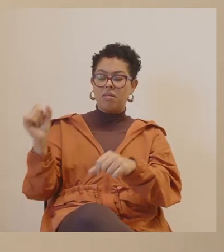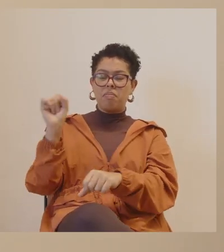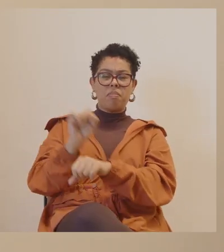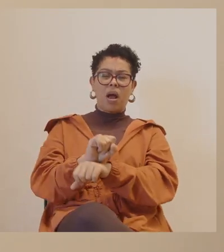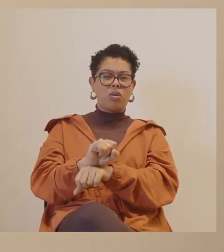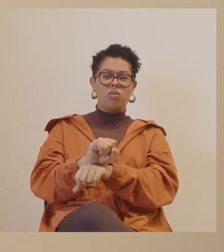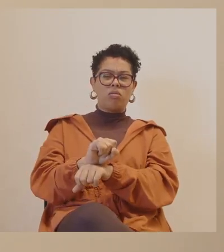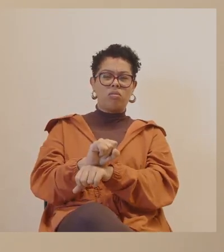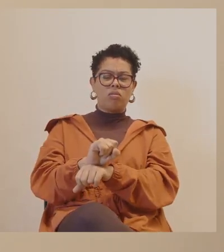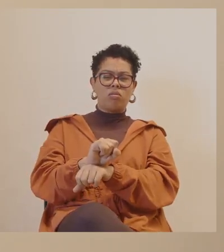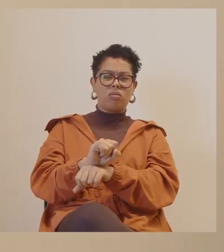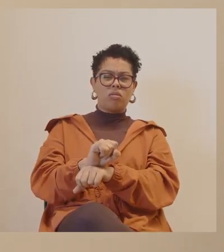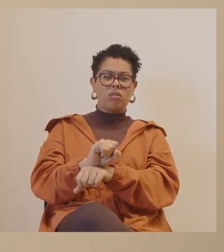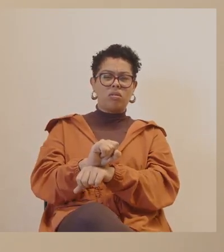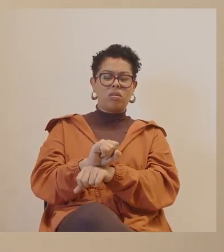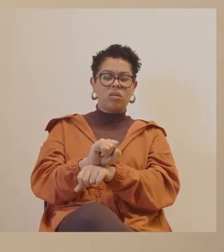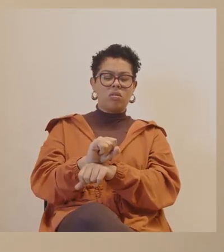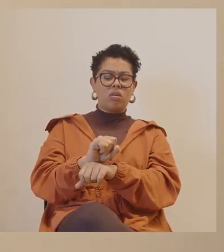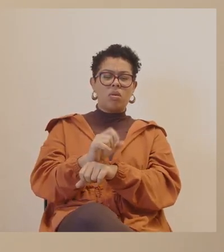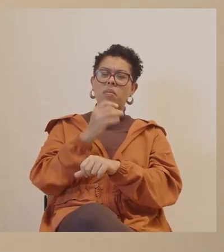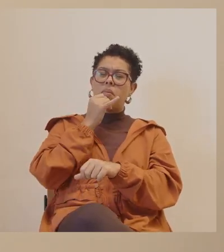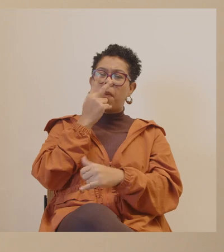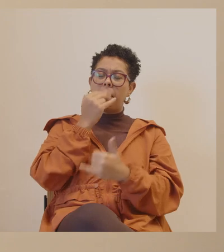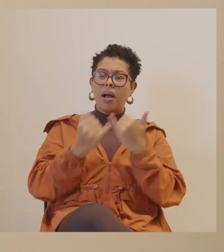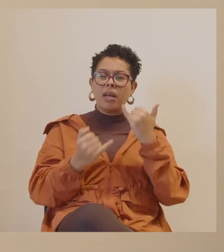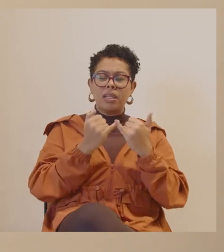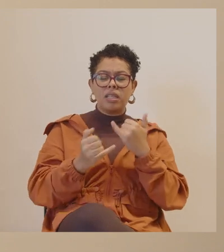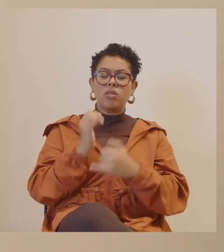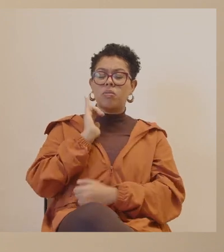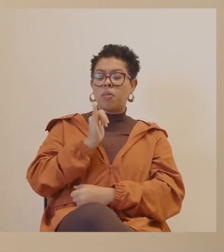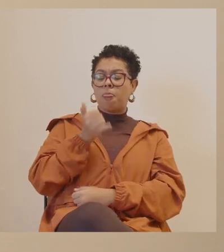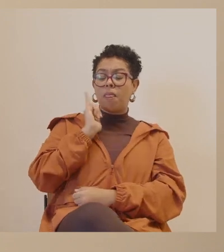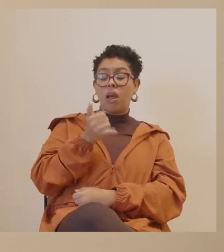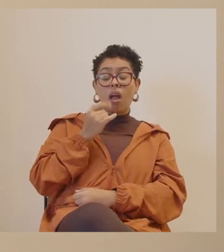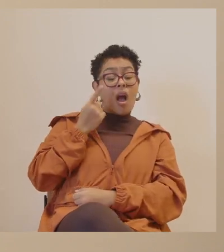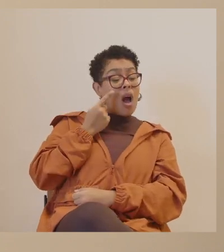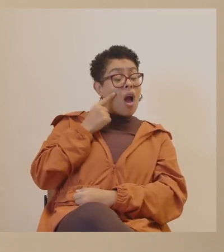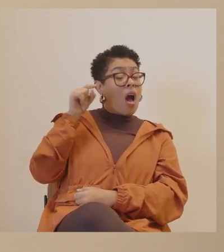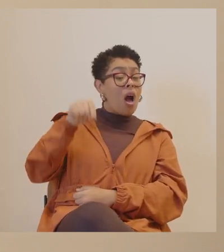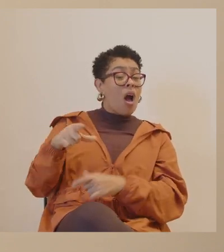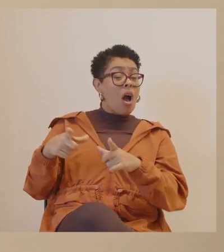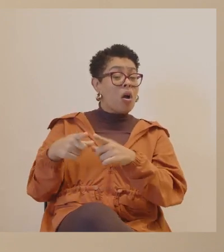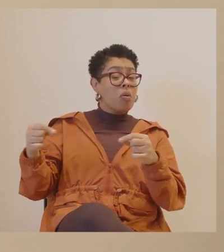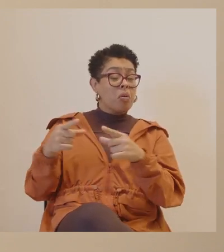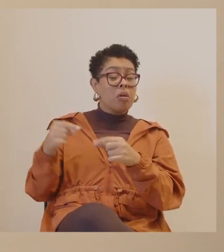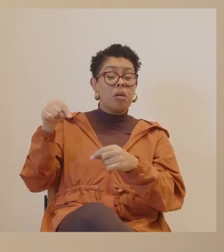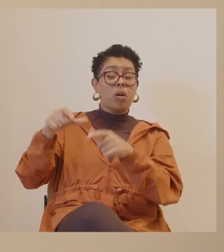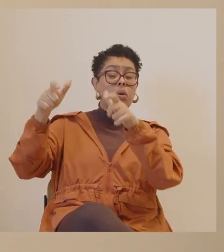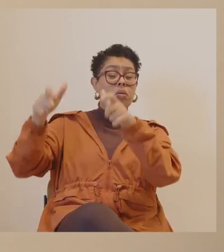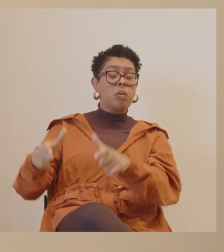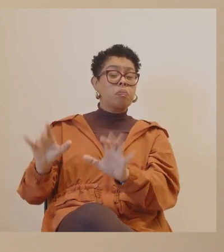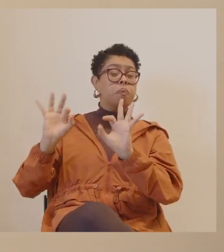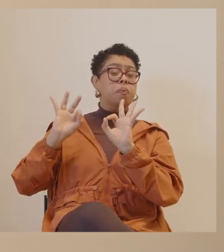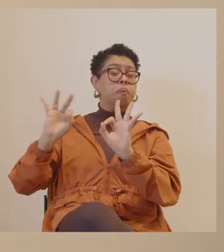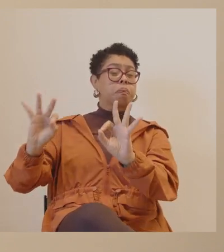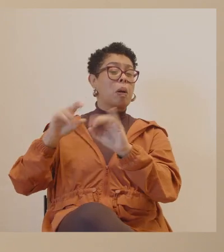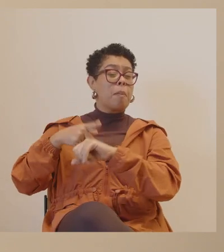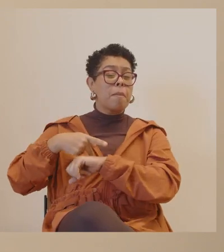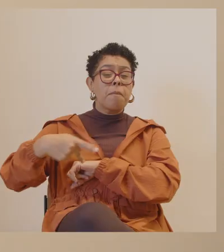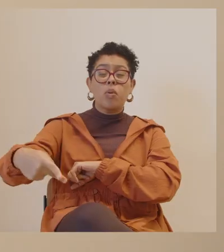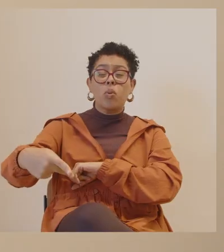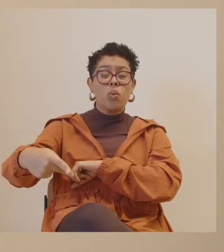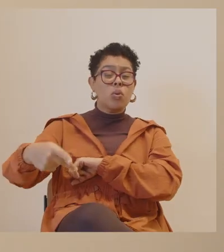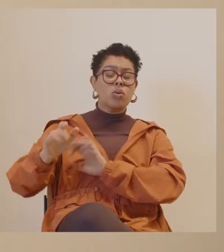da retomada com o Ocidente. Quer dizer, o discurso é todo de que o Japão é essa espécie de lugar intocado, puro,